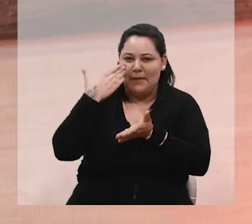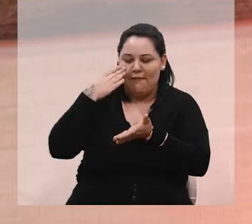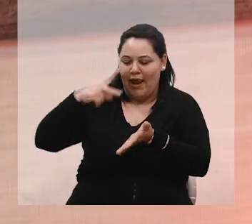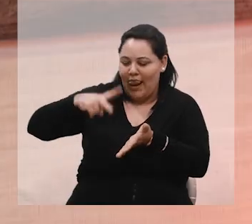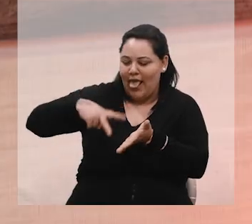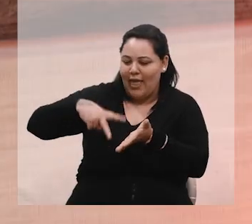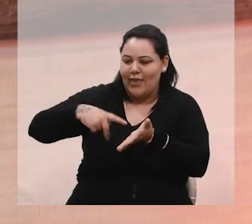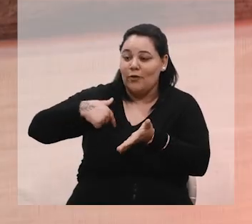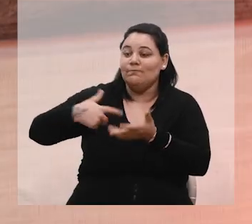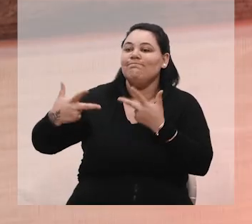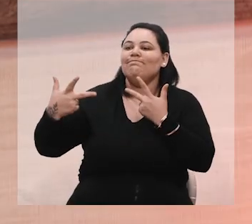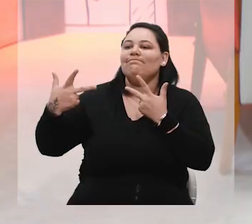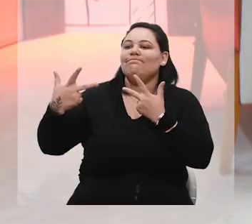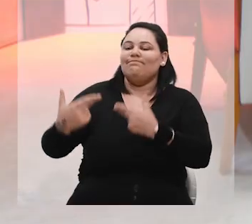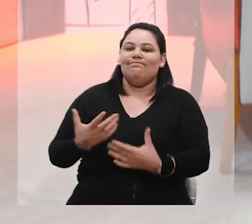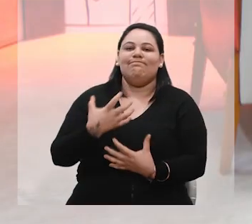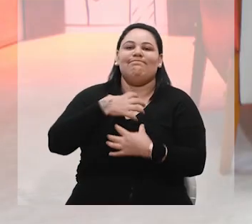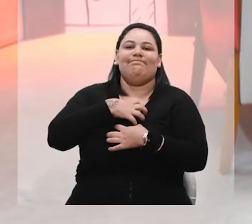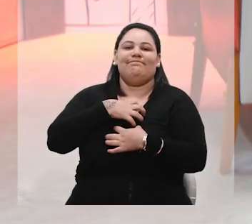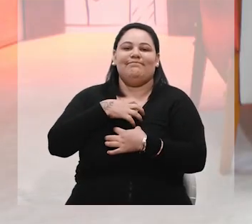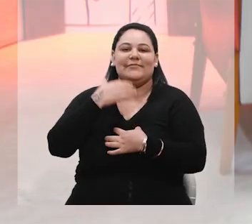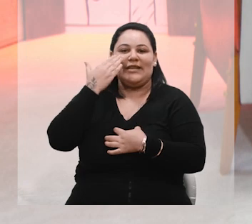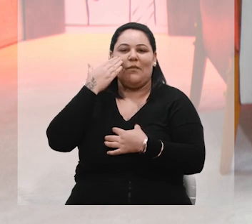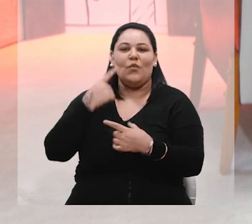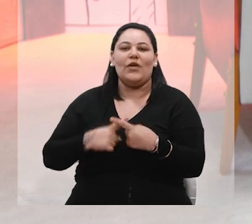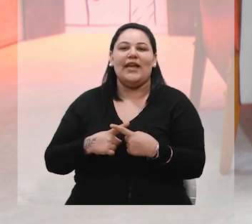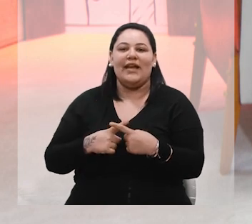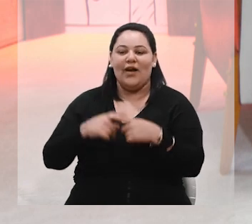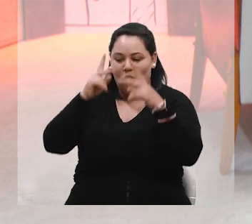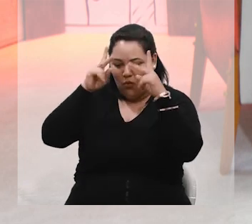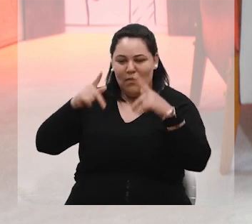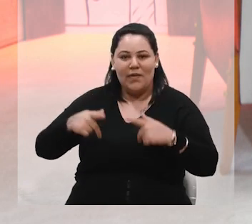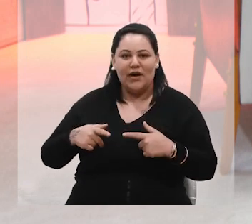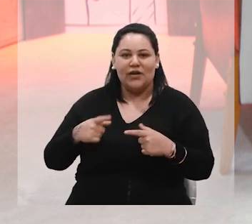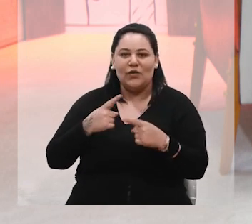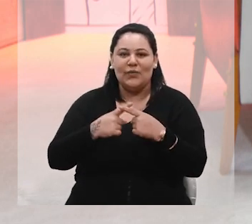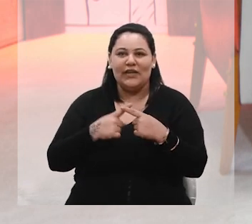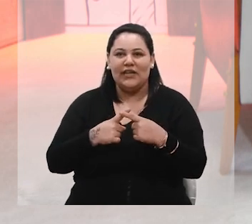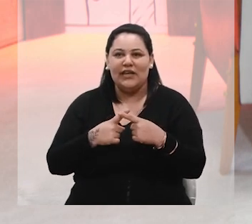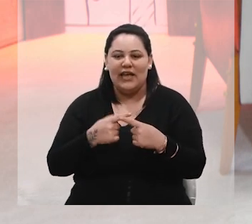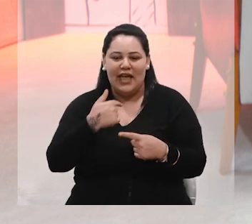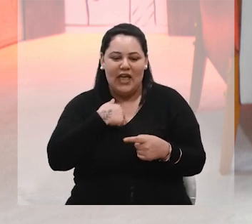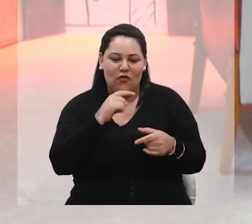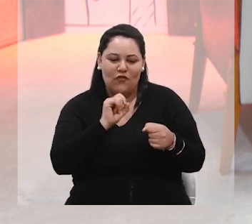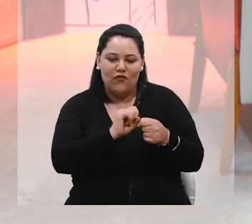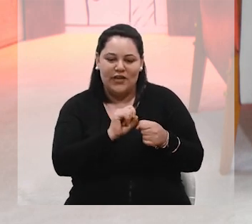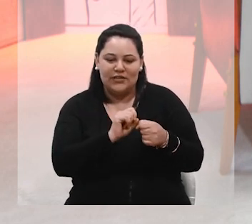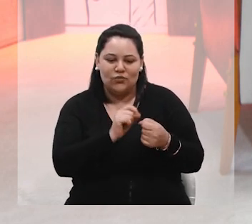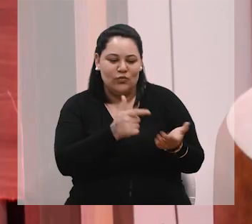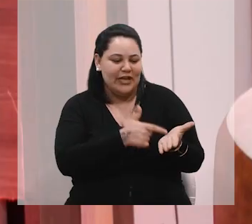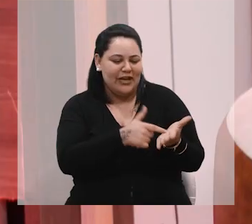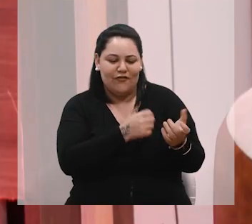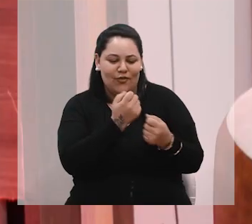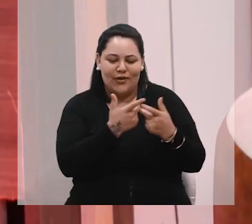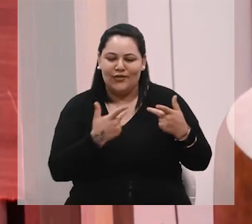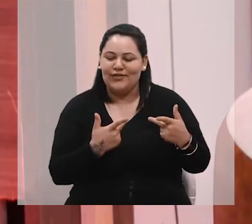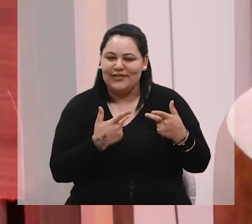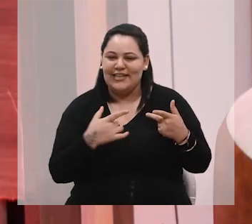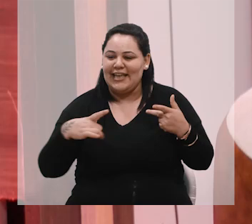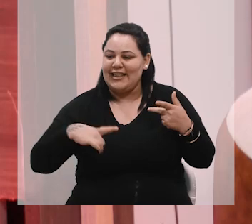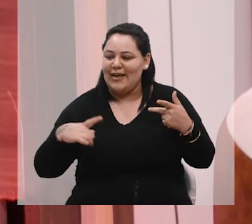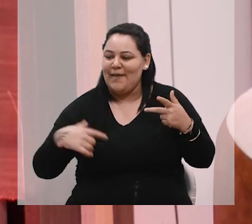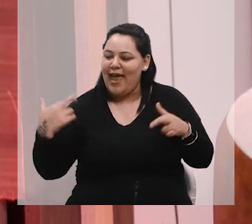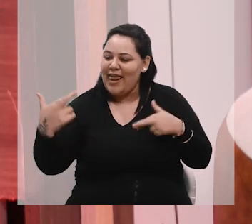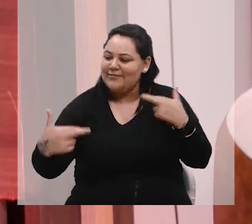também. Porque enquanto seres humanos, né, quando a gente coloca alguma coisa que tu produziu e bate com o outro, né, que rola